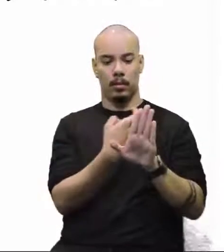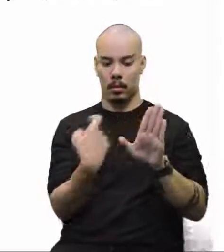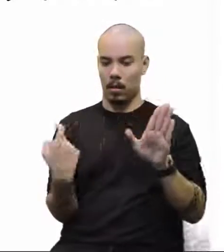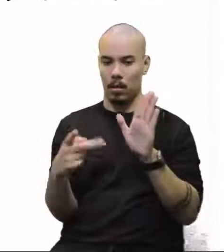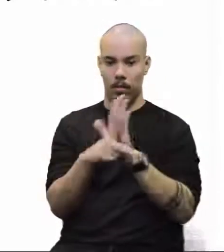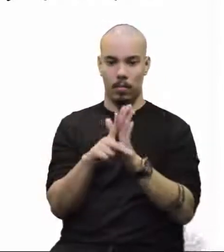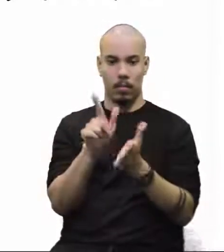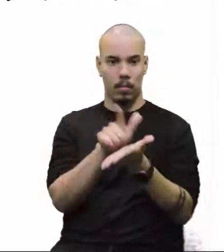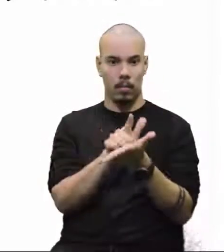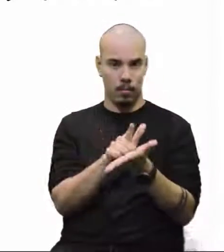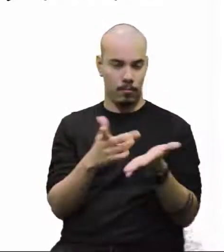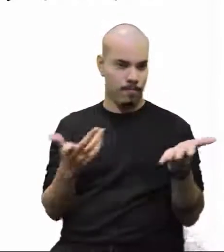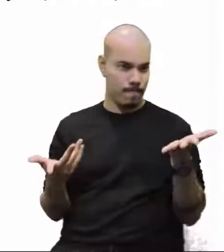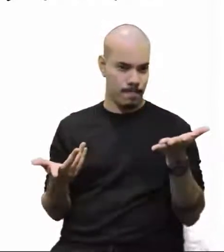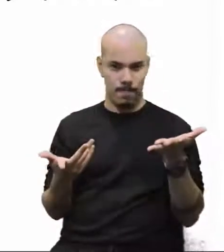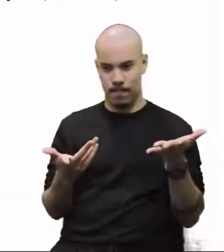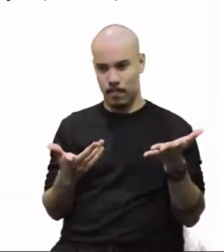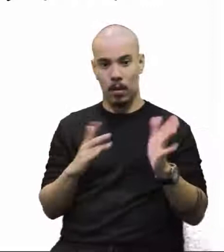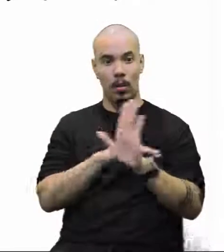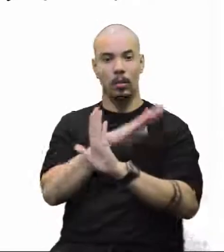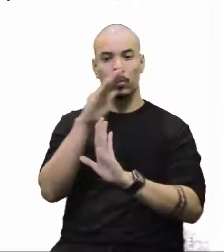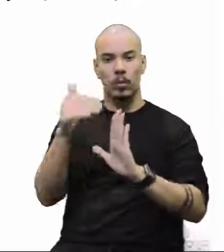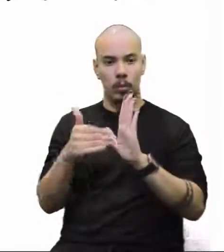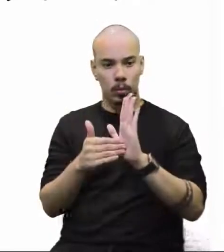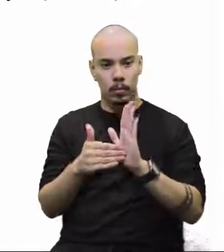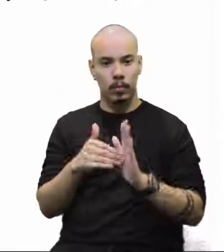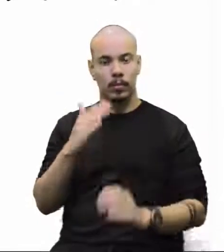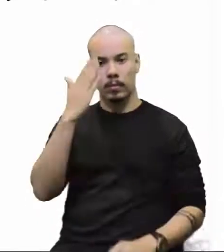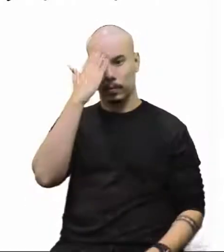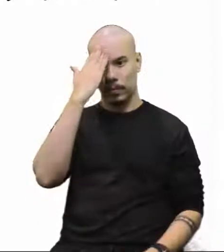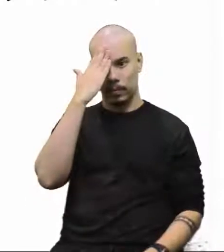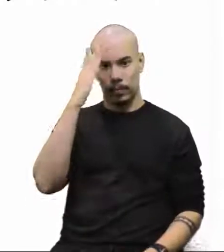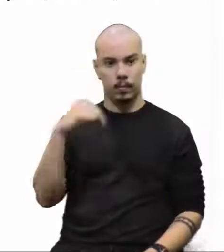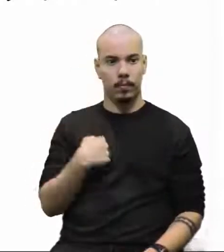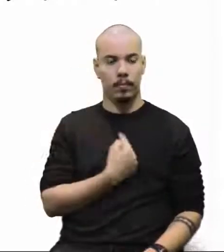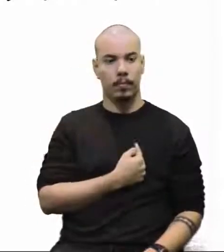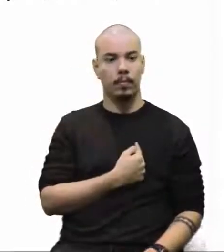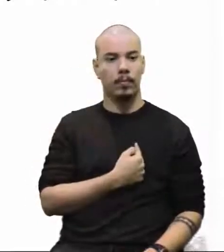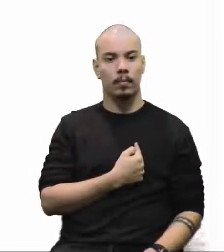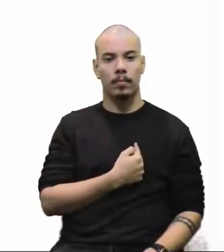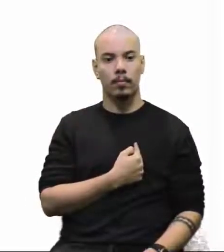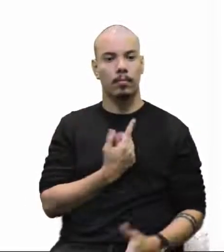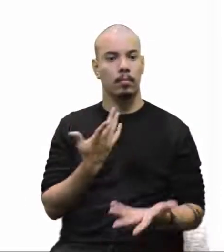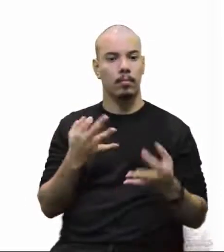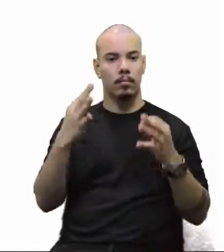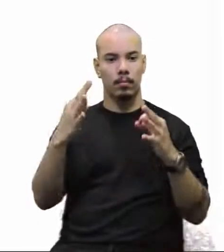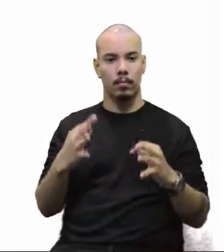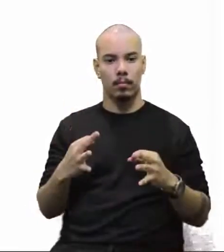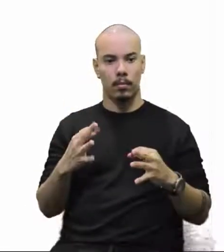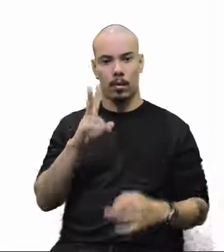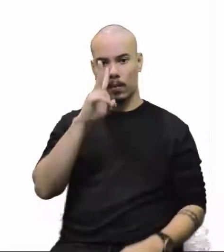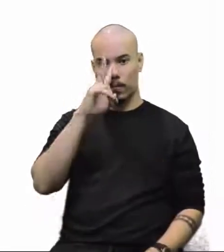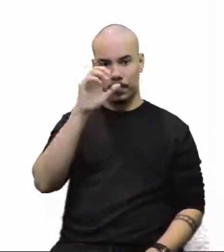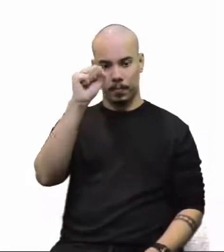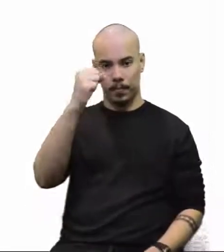papel. Então, aí dessas, né? Sentidos opostos, nós sabemos que a força é de repulsão, né? Isso, mas